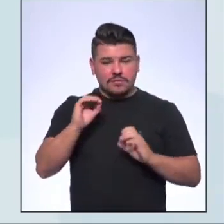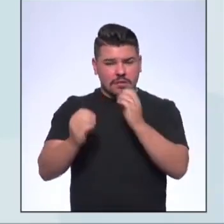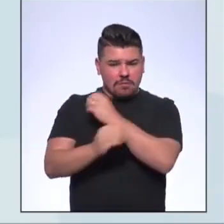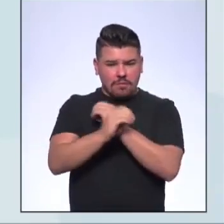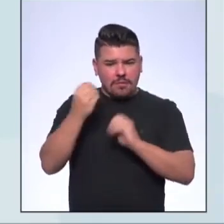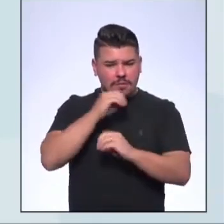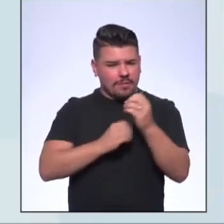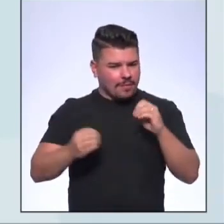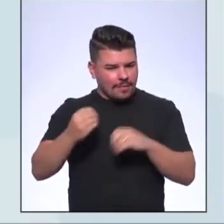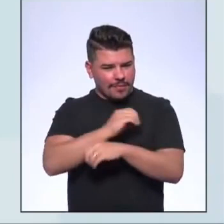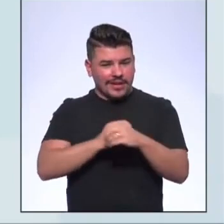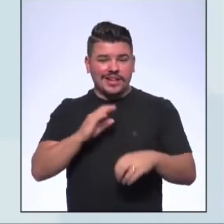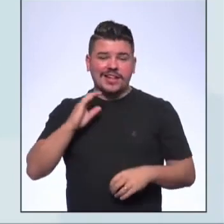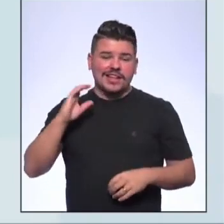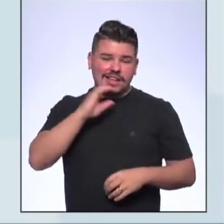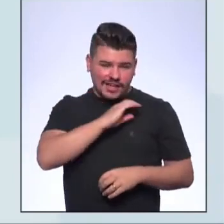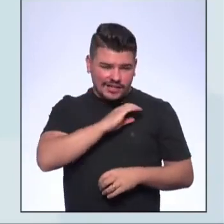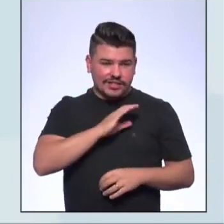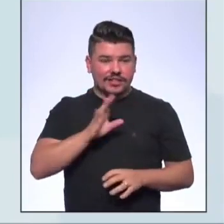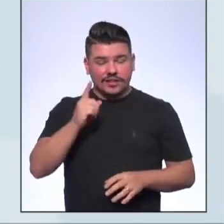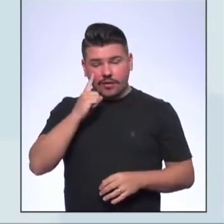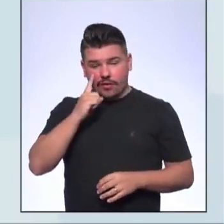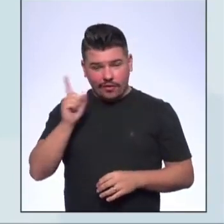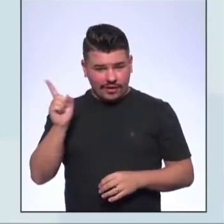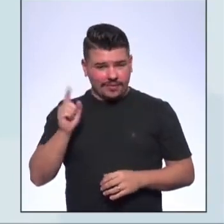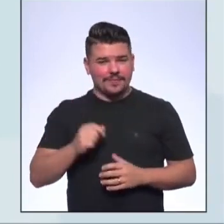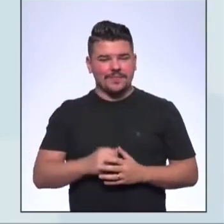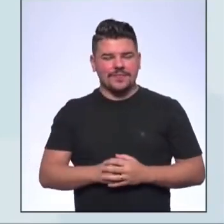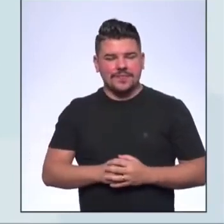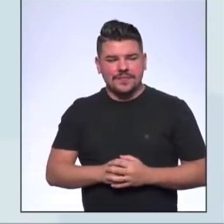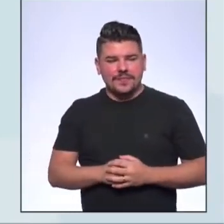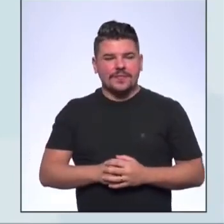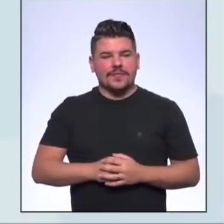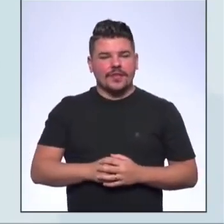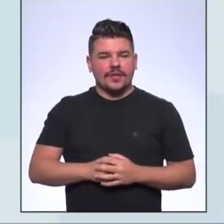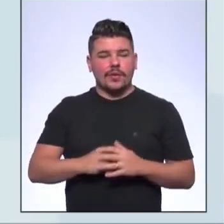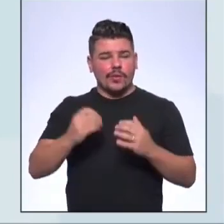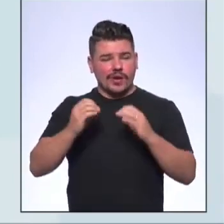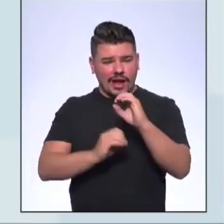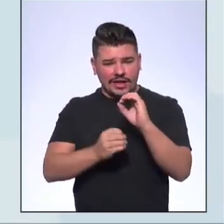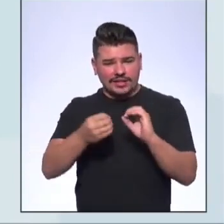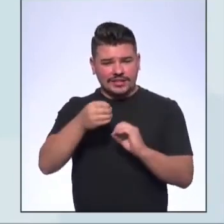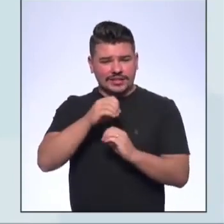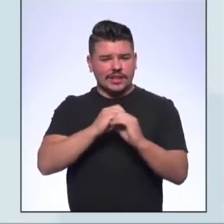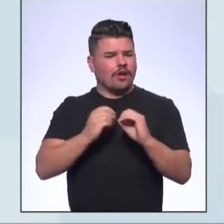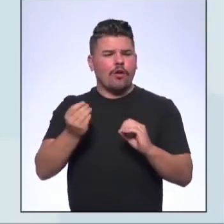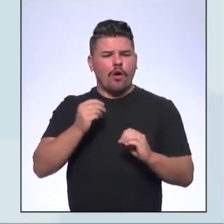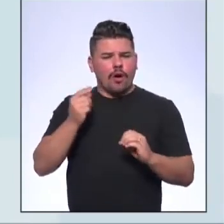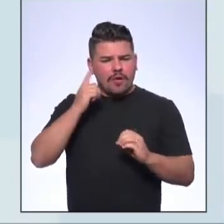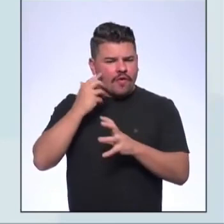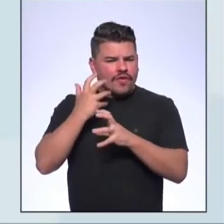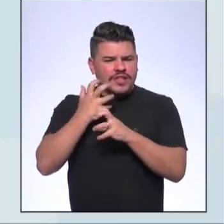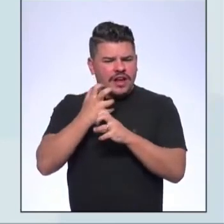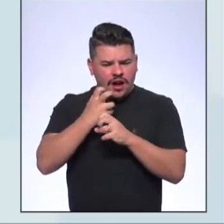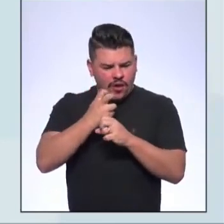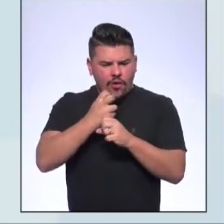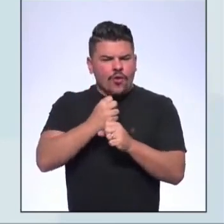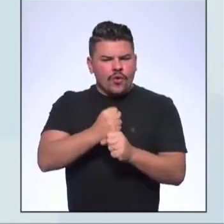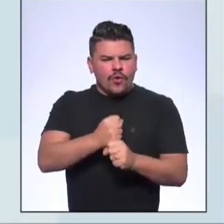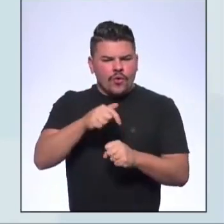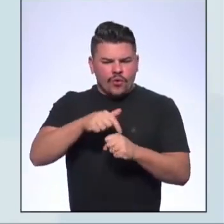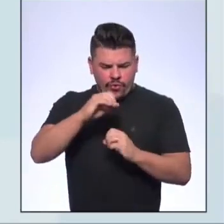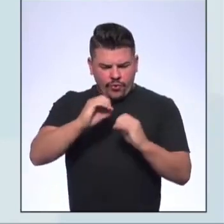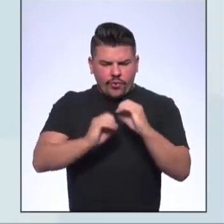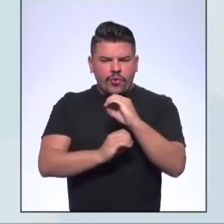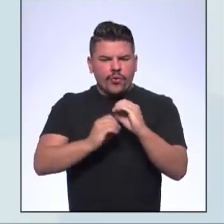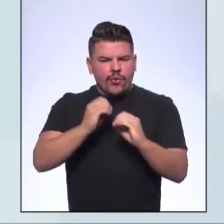interna do sistema. Então tá lá, ó. Trabalho realizado pelo gás. Como é que você calcula o trabalho que o gás vai, né, que o gás vai realizar?